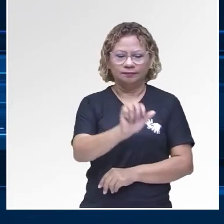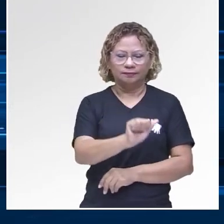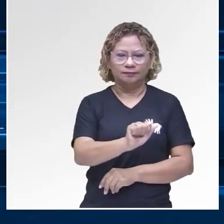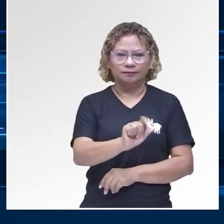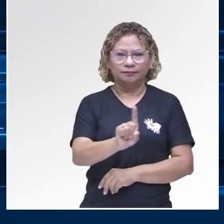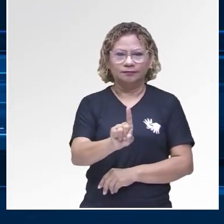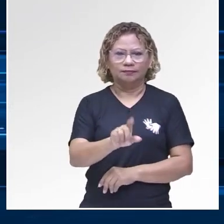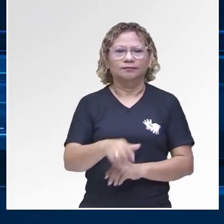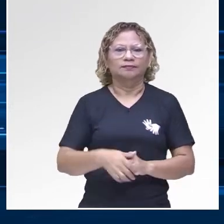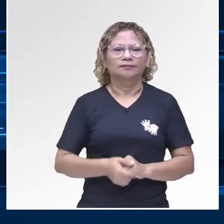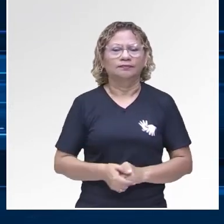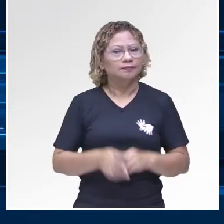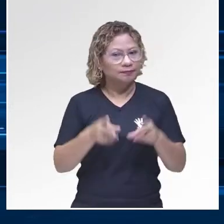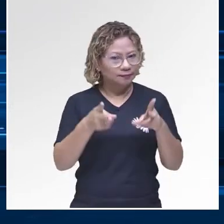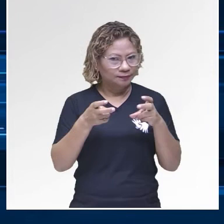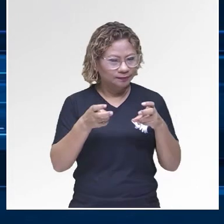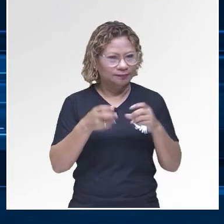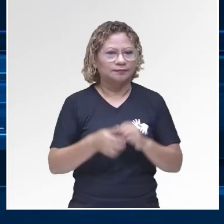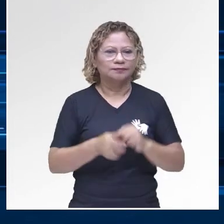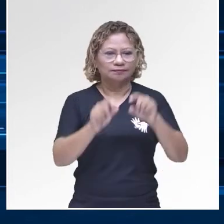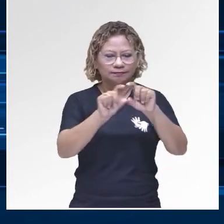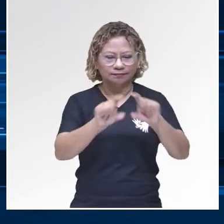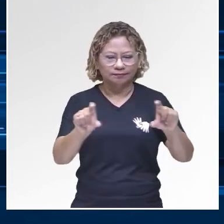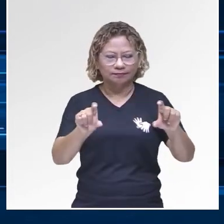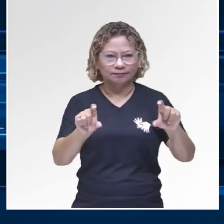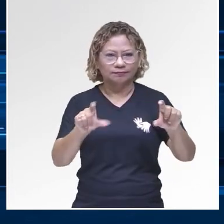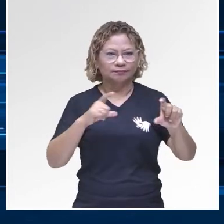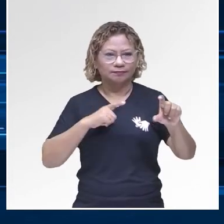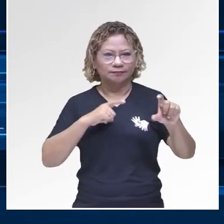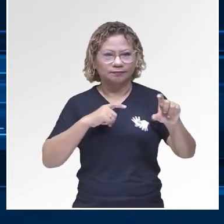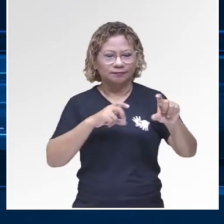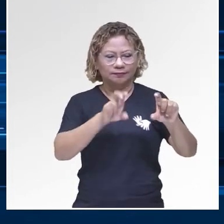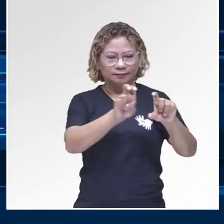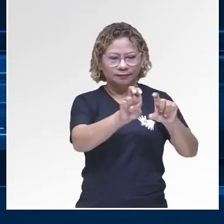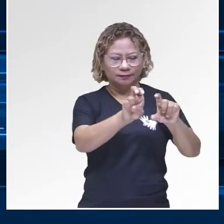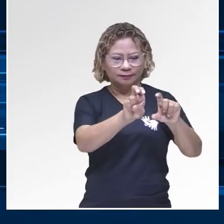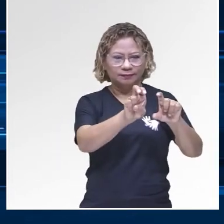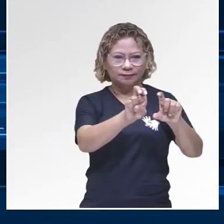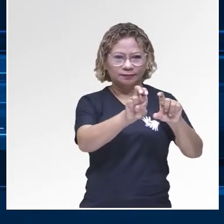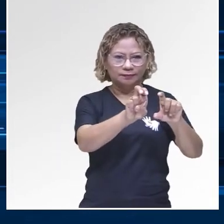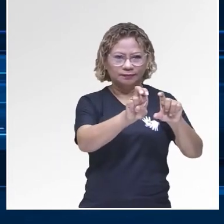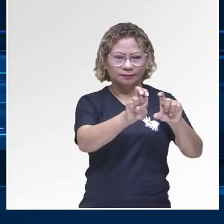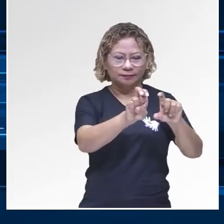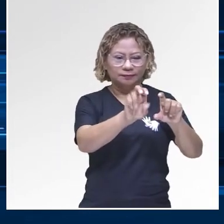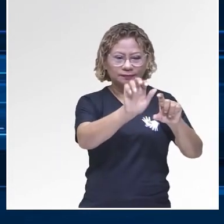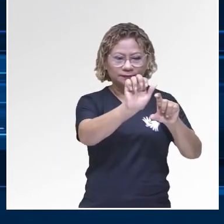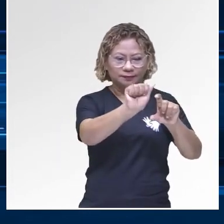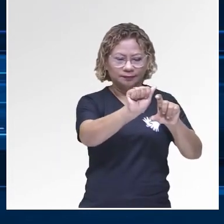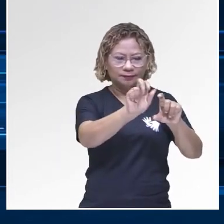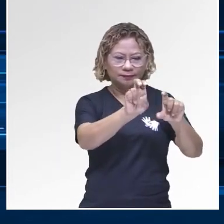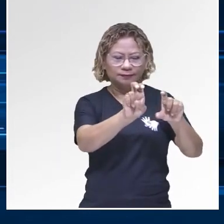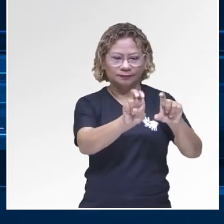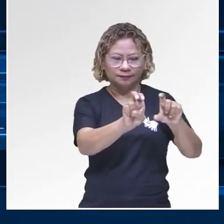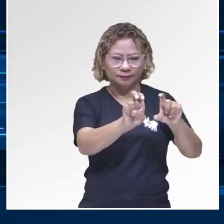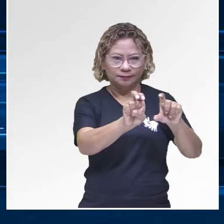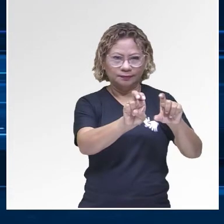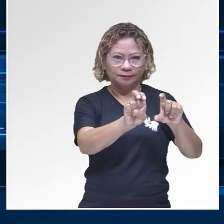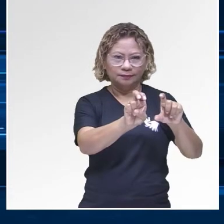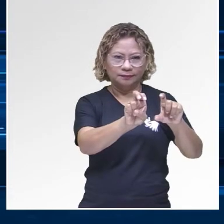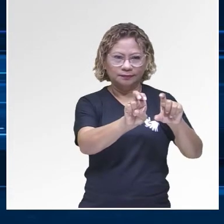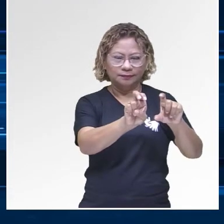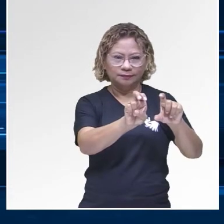Aí eu vou ter A7. Quem vai ser A7? A7 vai ser